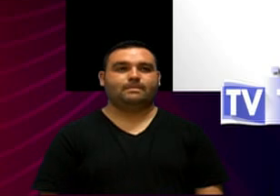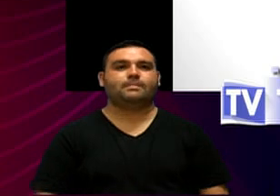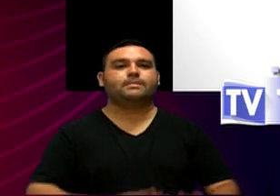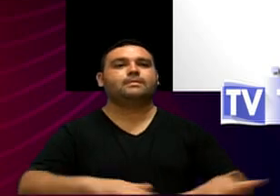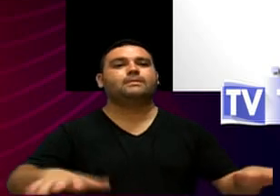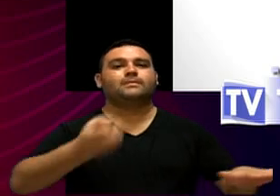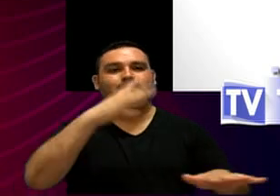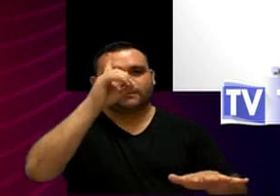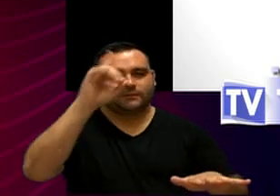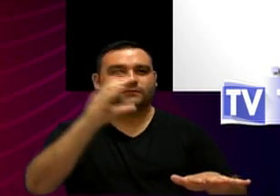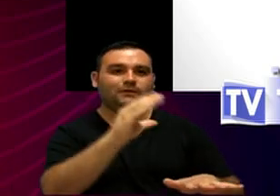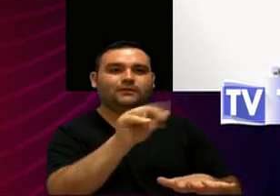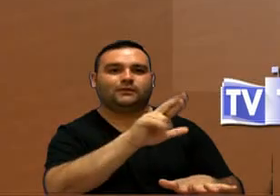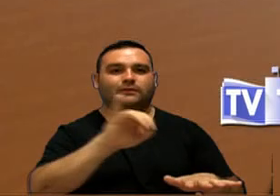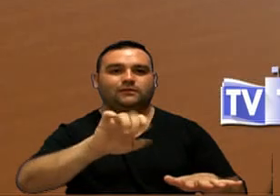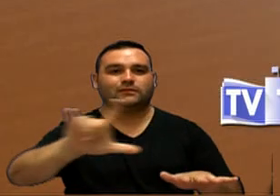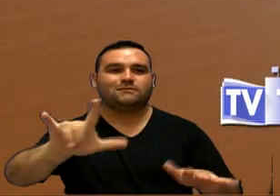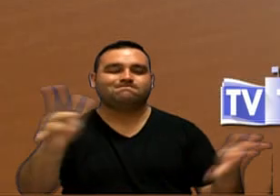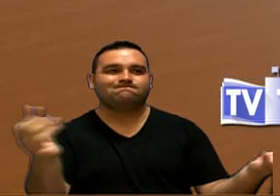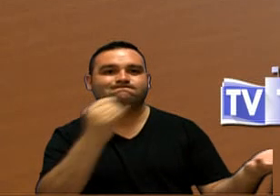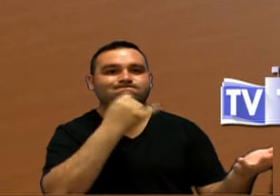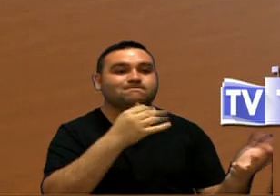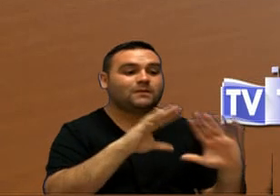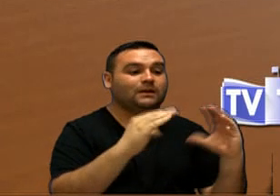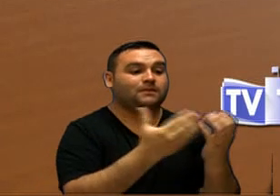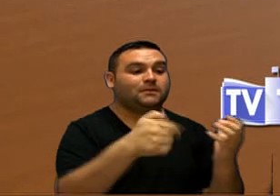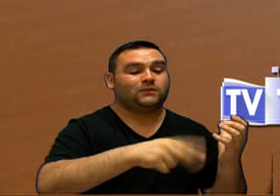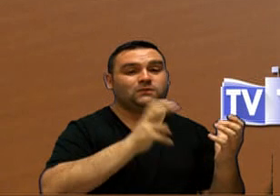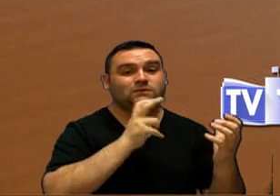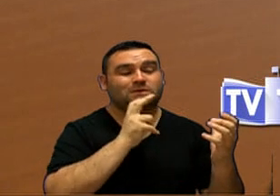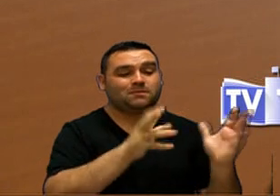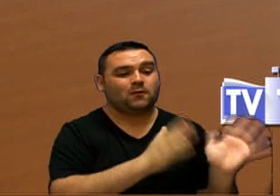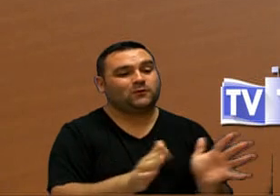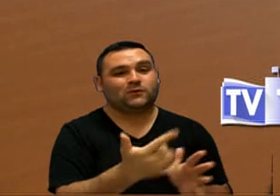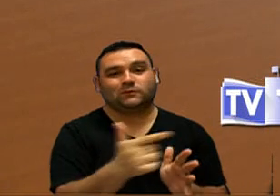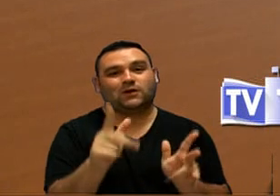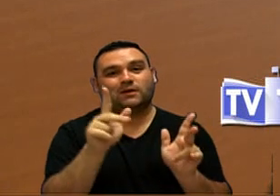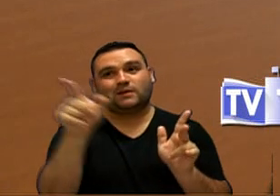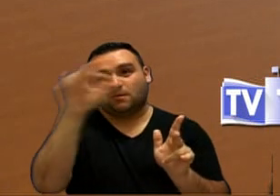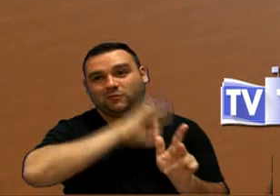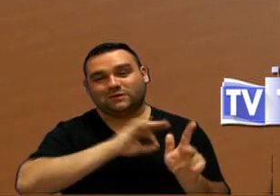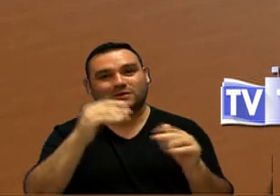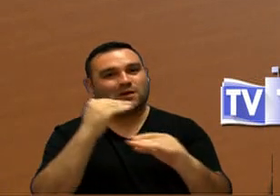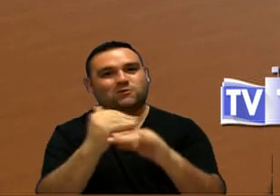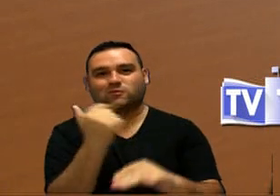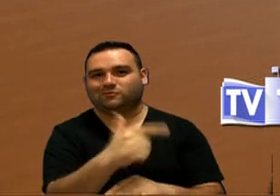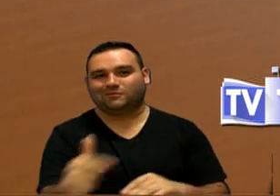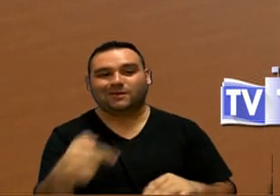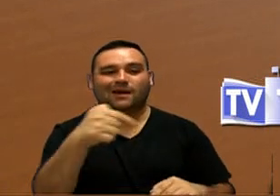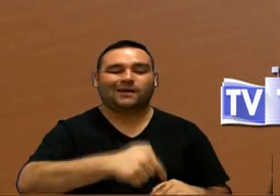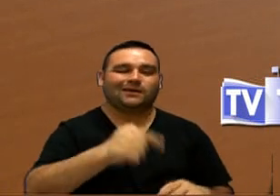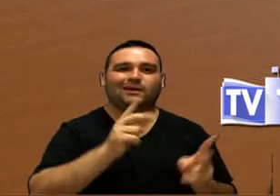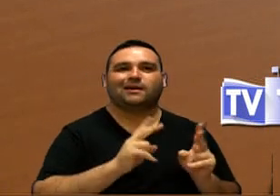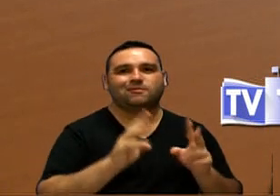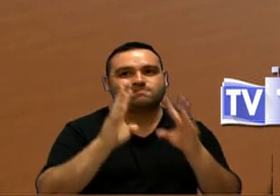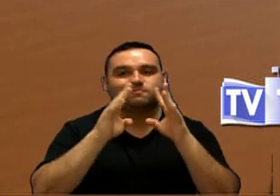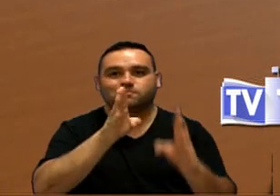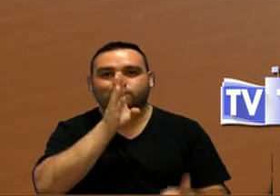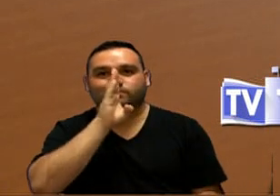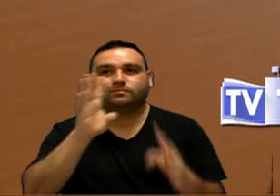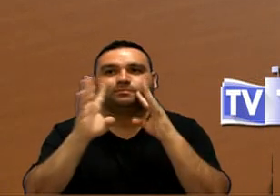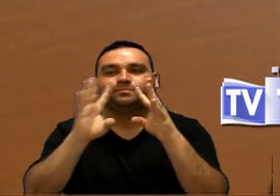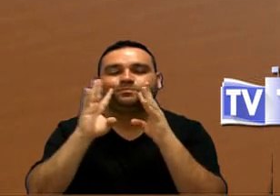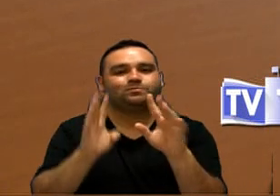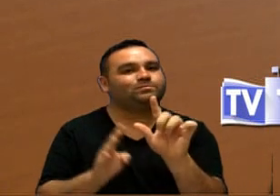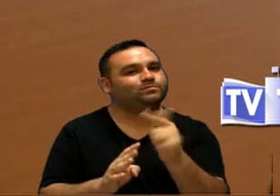Bom dia, doutor Carriel. Infelizmente, o Legislativo não é organizado igual a Polícia Civil. Aqui nem sempre vão dar silêncio para